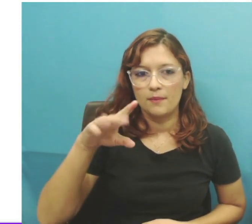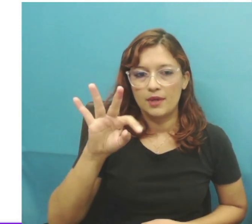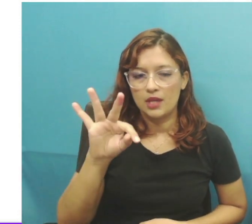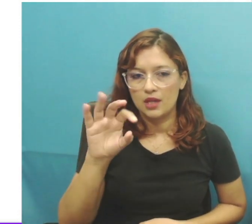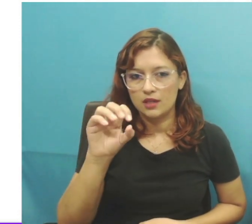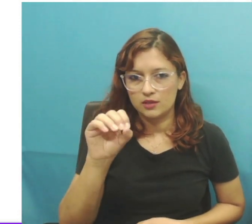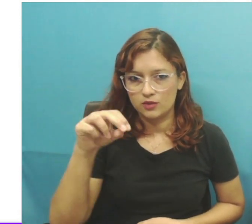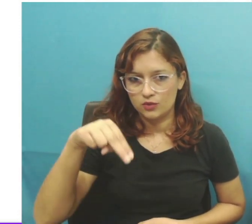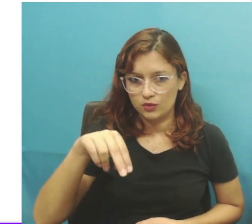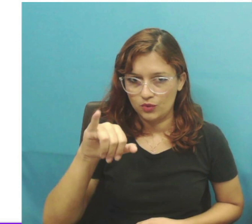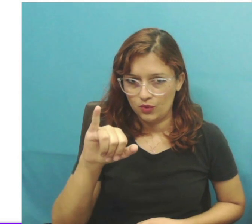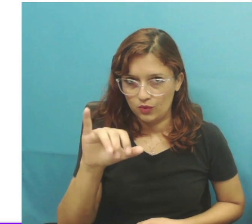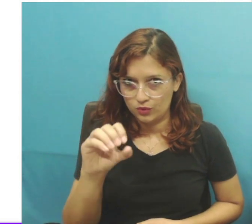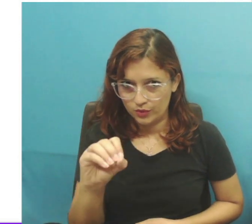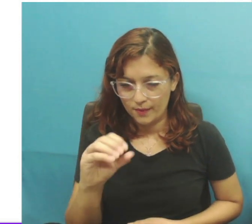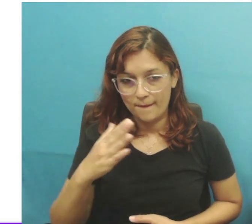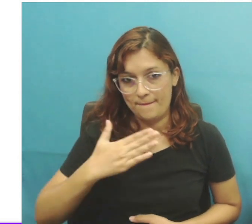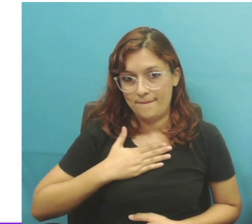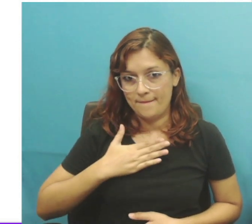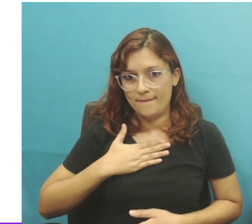O Antônio